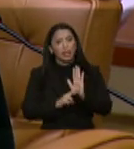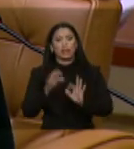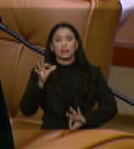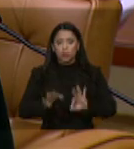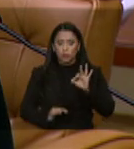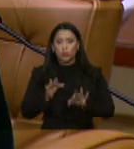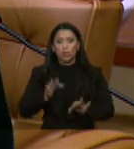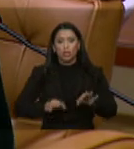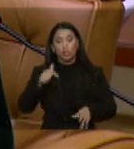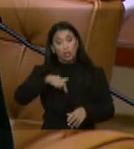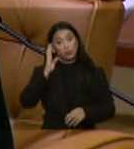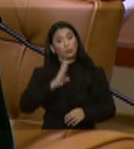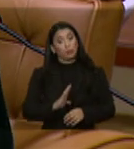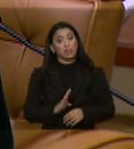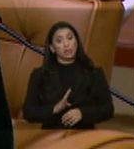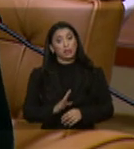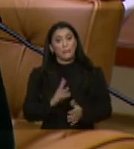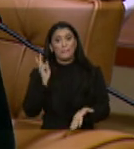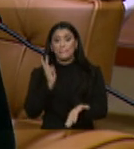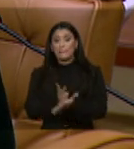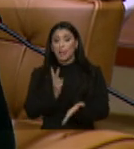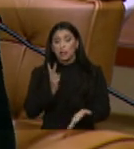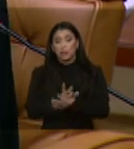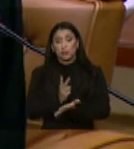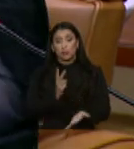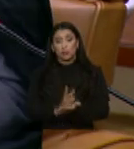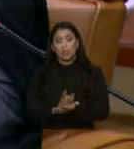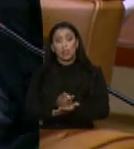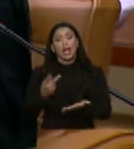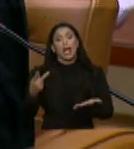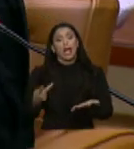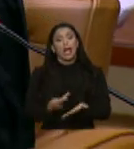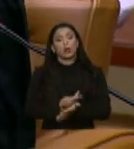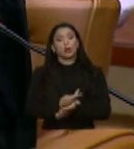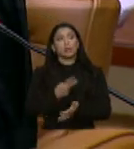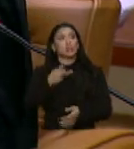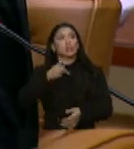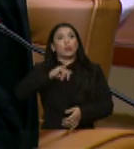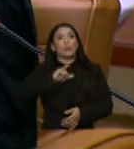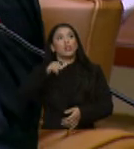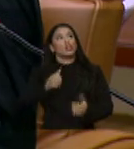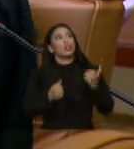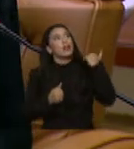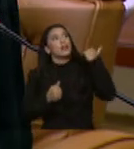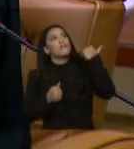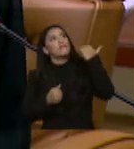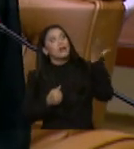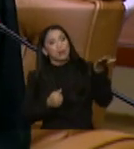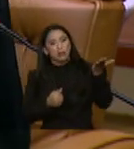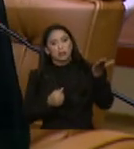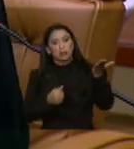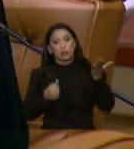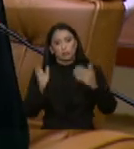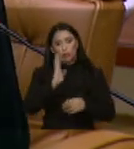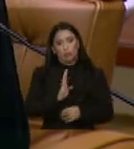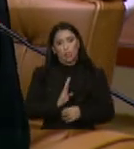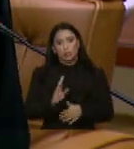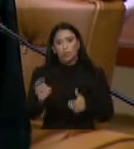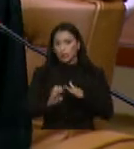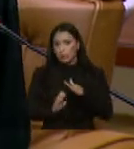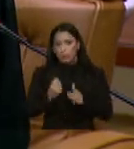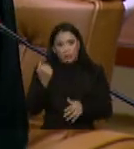mesmo que as atividades sejam realizadas por pessoa jurídica sediada é no exterior aqui me parece que não